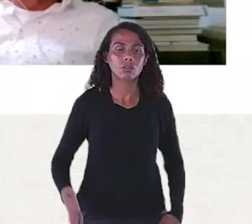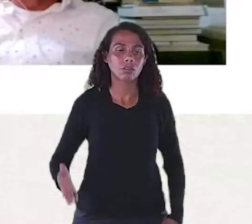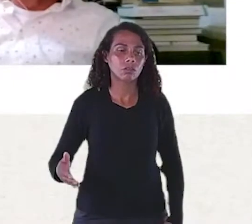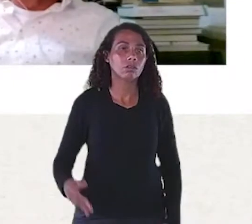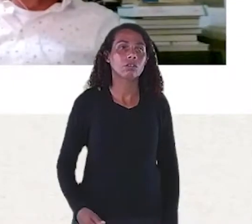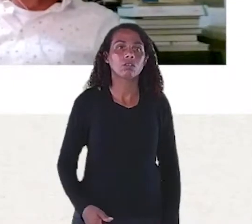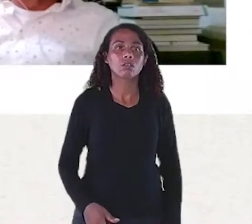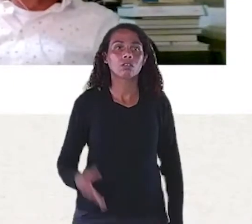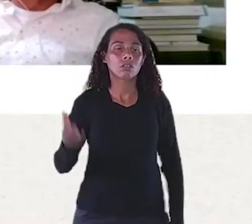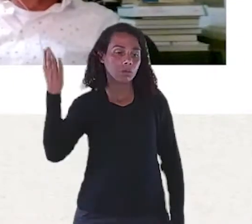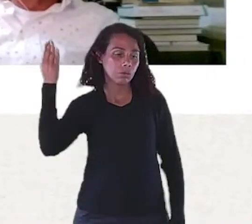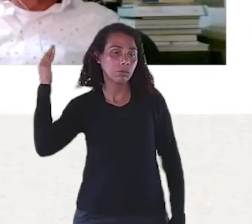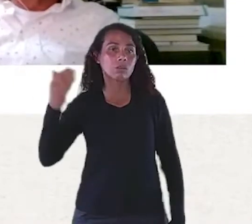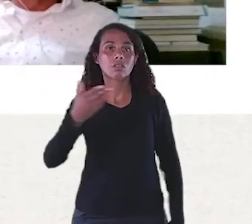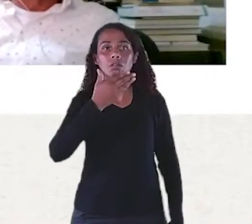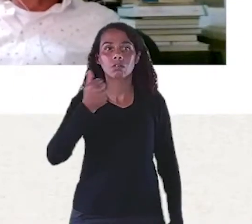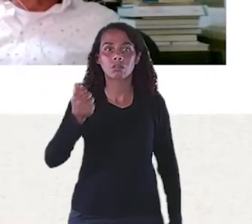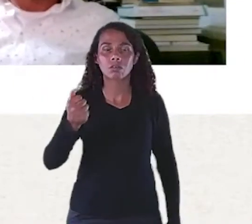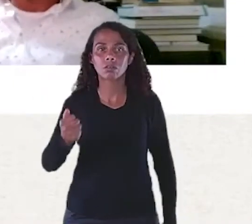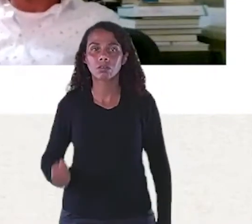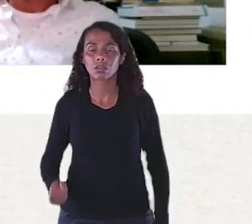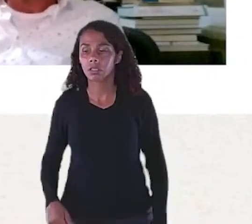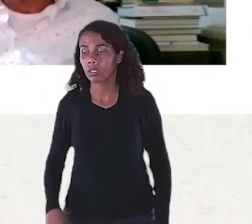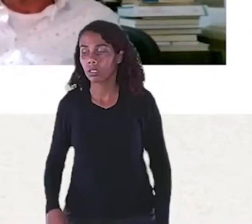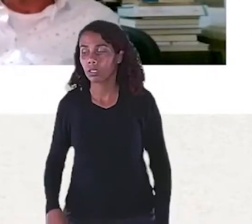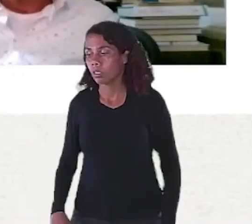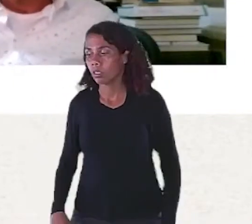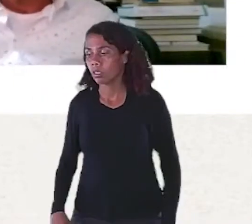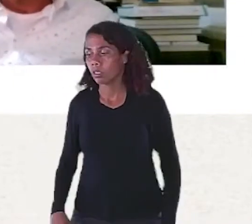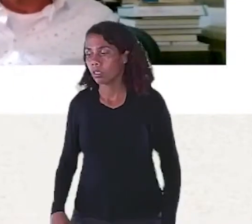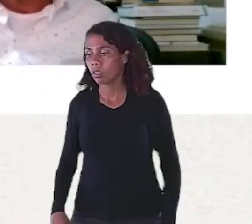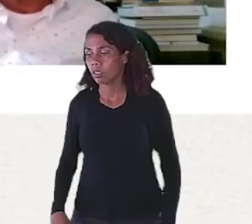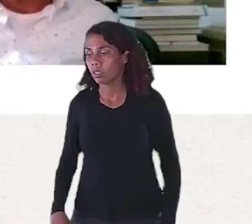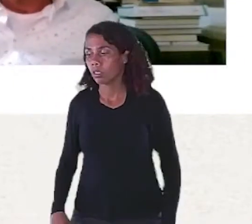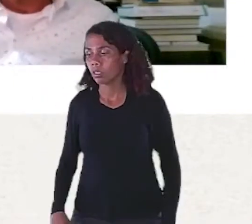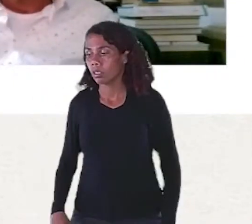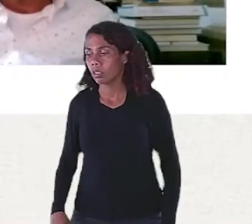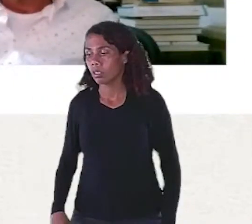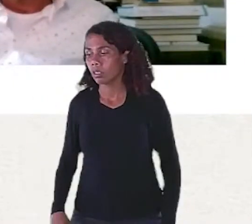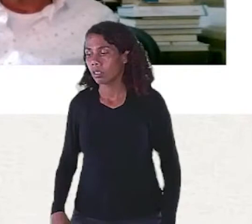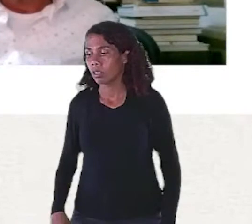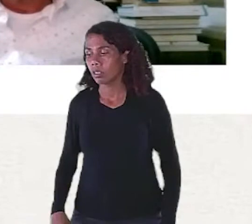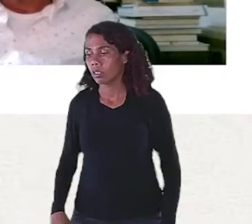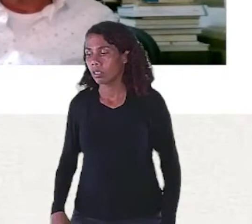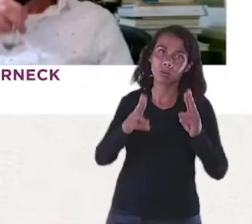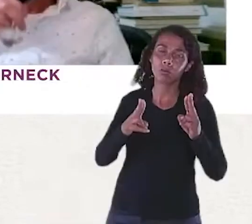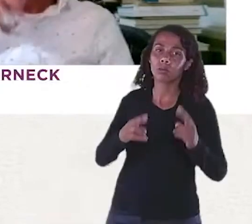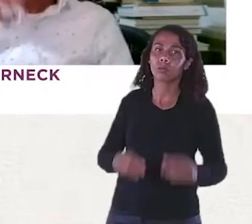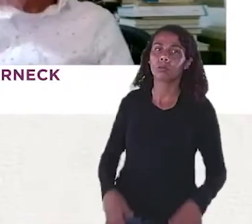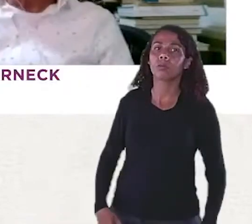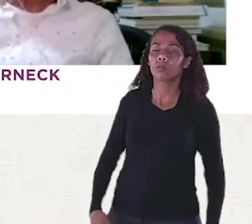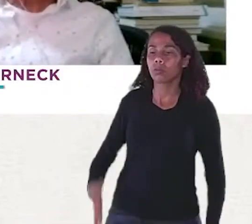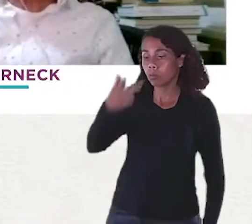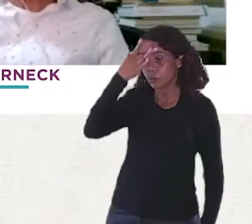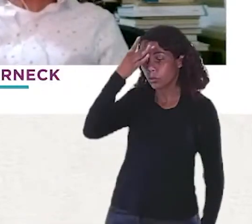Viana. O Klaus me falou uma coisa parecida, viu? Tentando lembrar aqui.